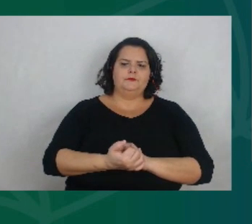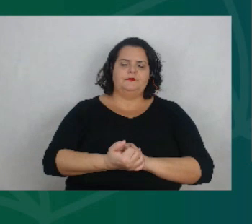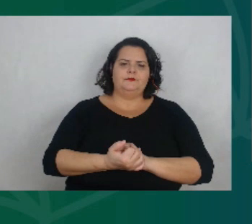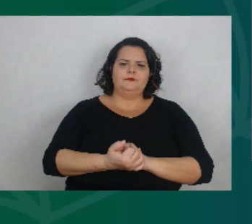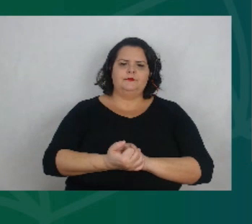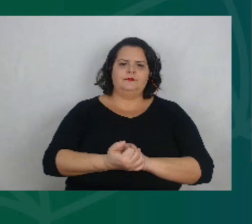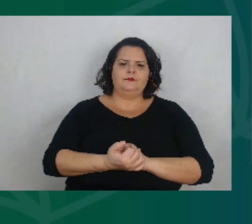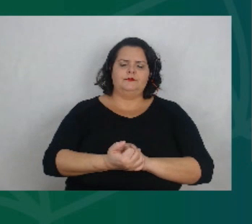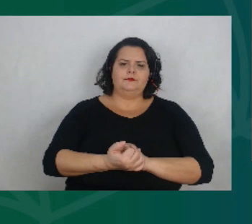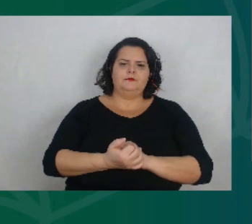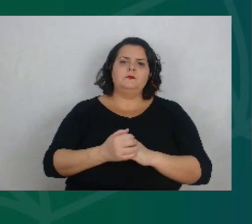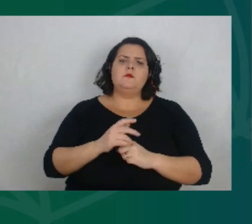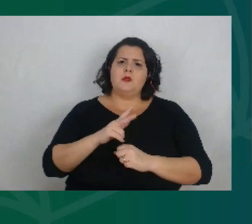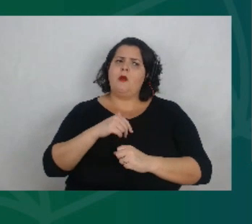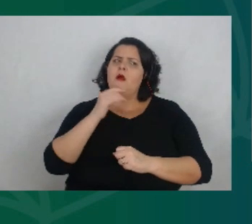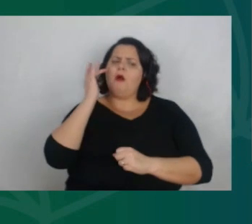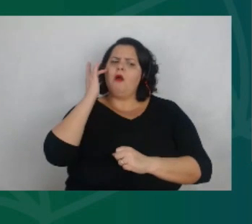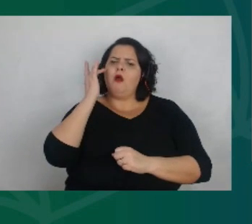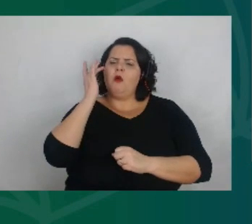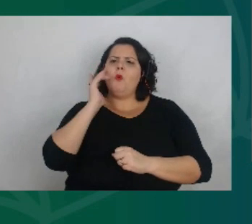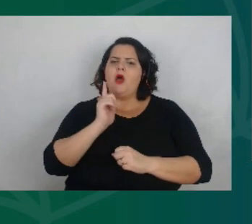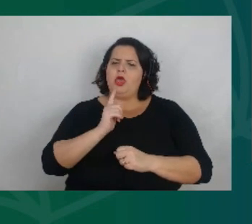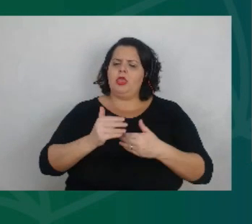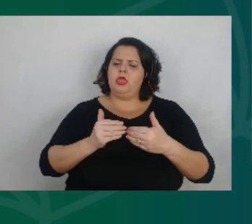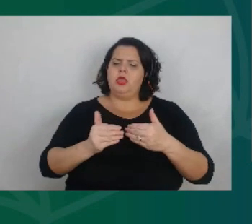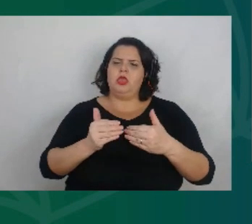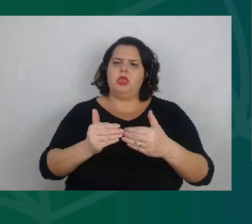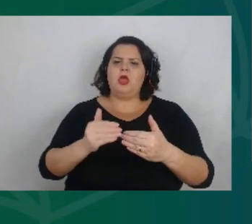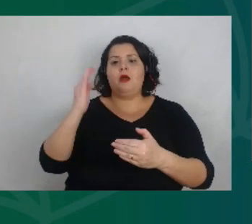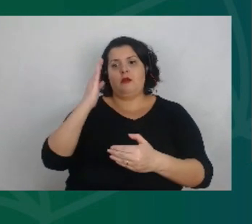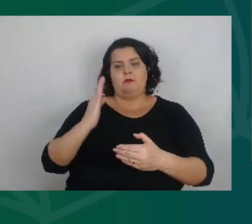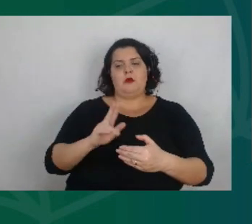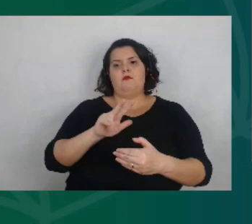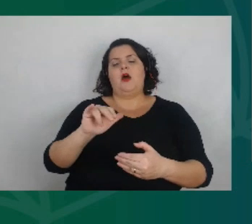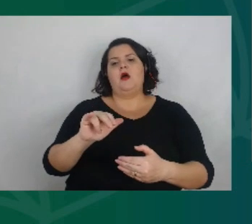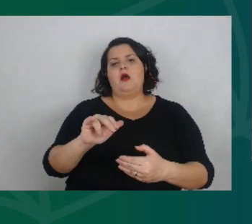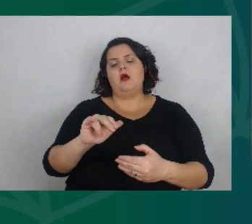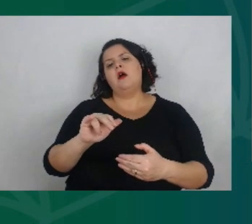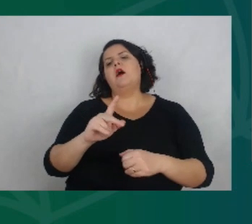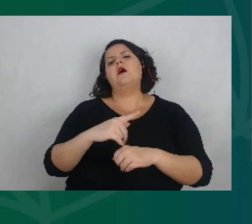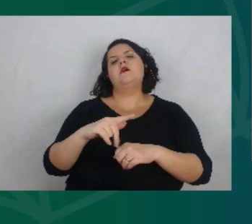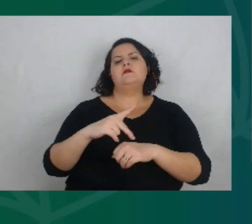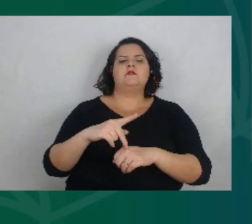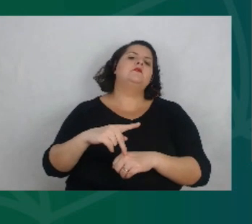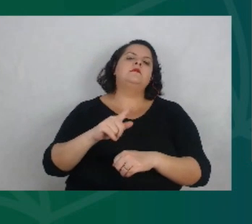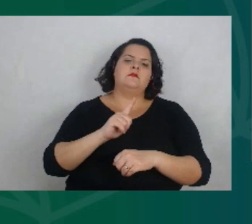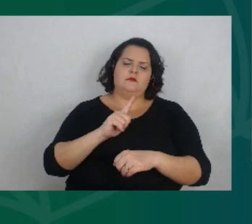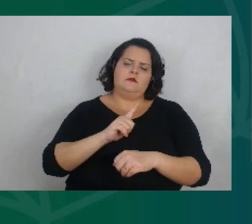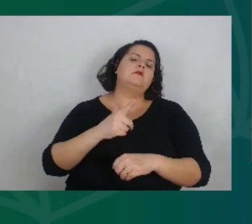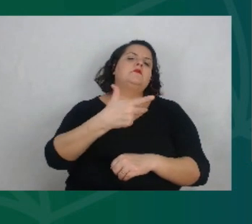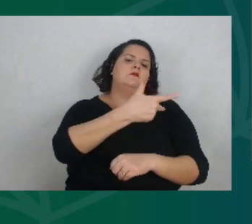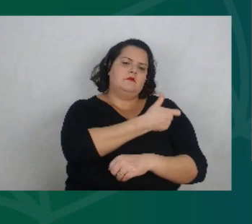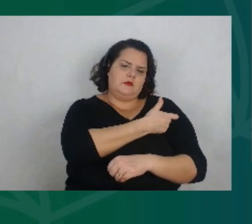acho que as coisas estão indo muito bem. O Brasil será um país que terá a vacina para